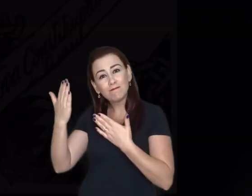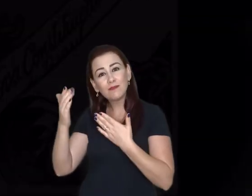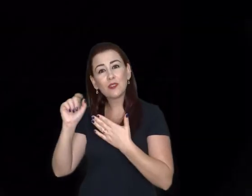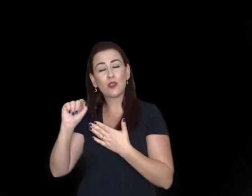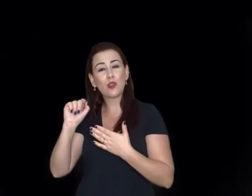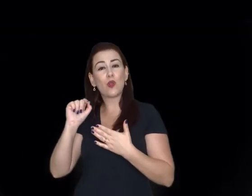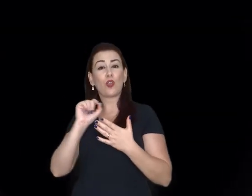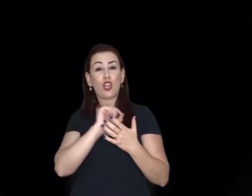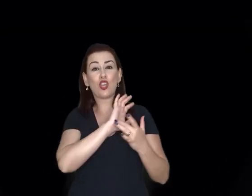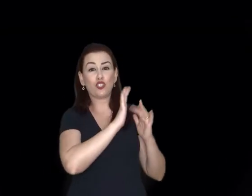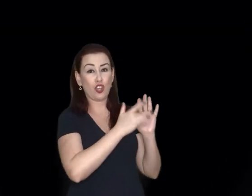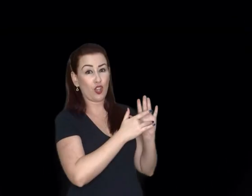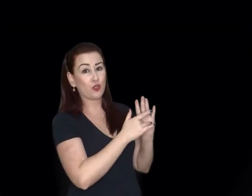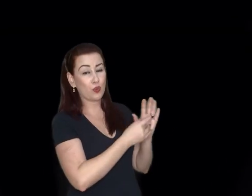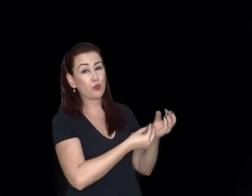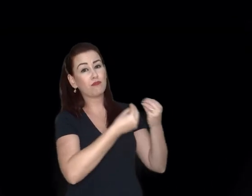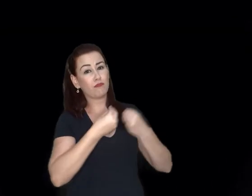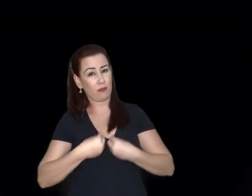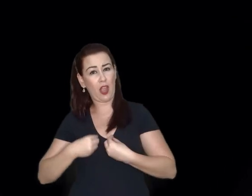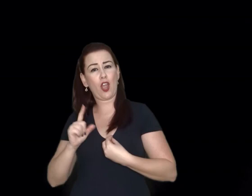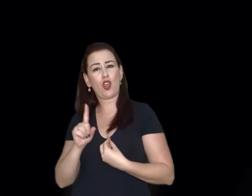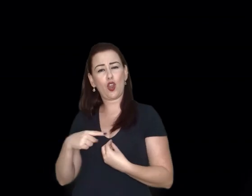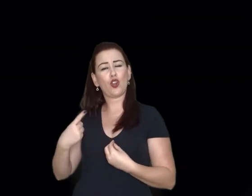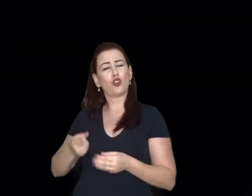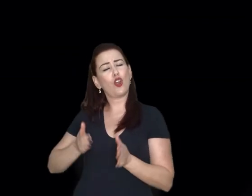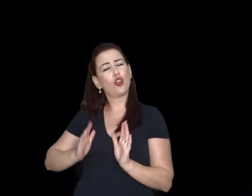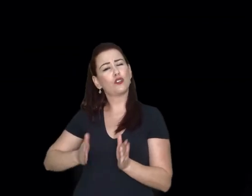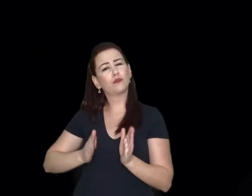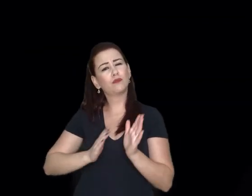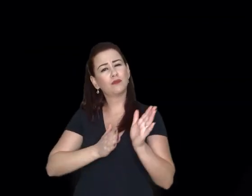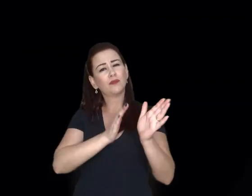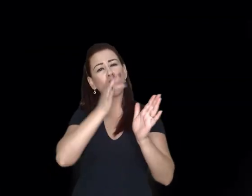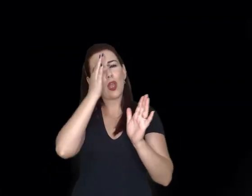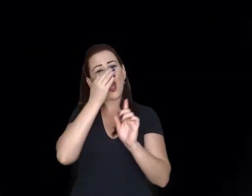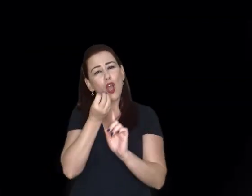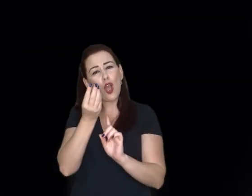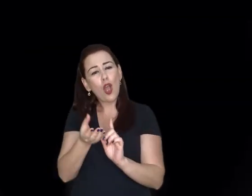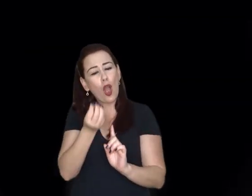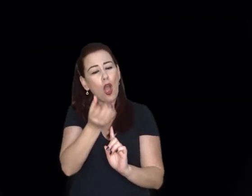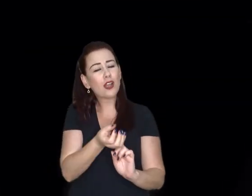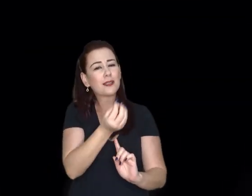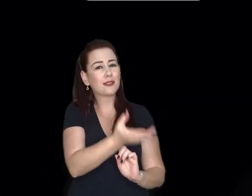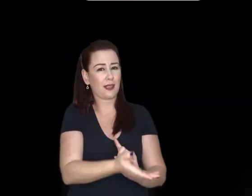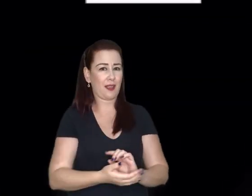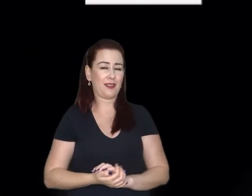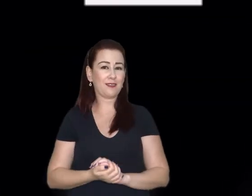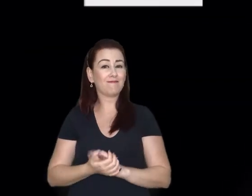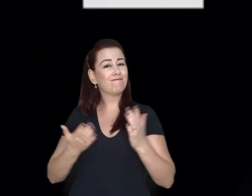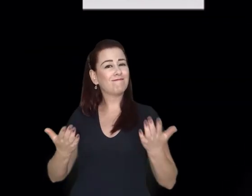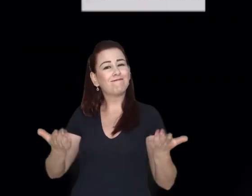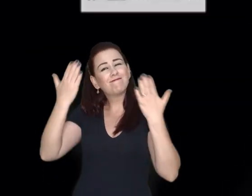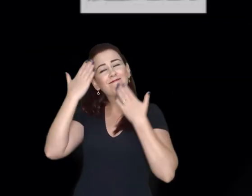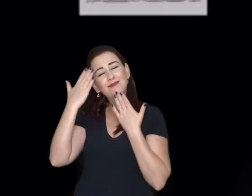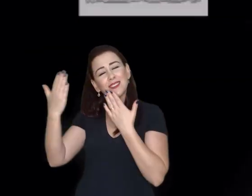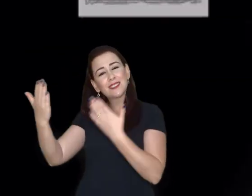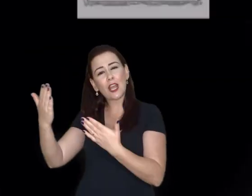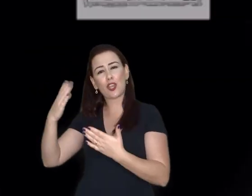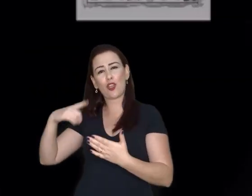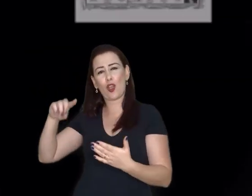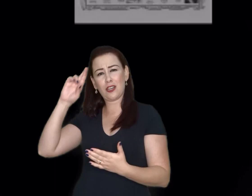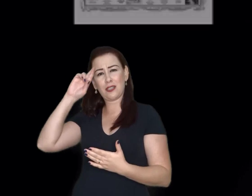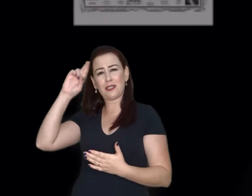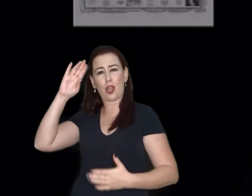de Jesus, seguem cobertos de rosas. Graças, Senhor